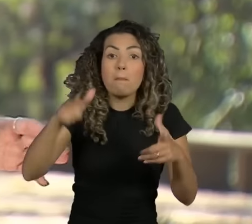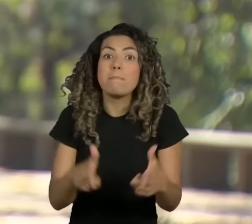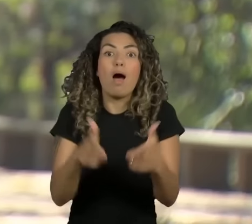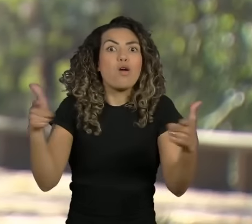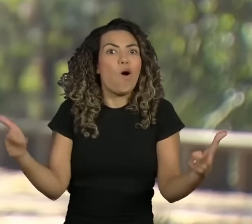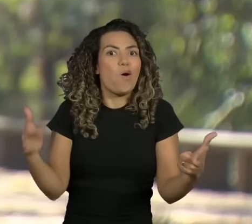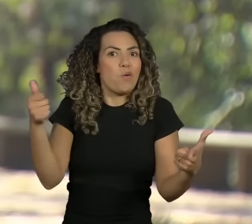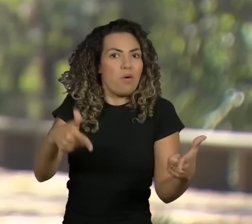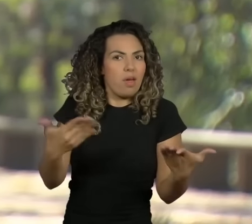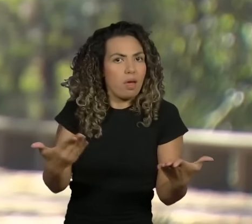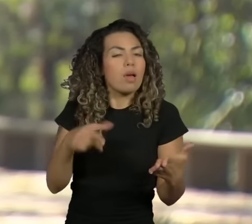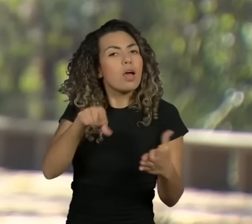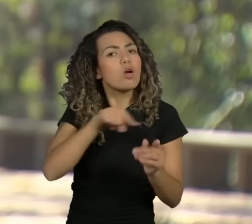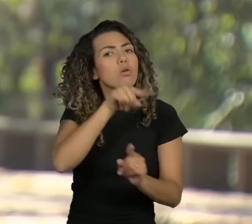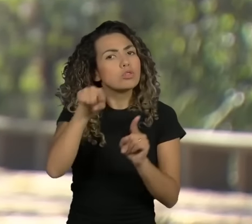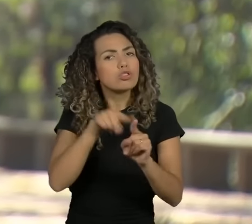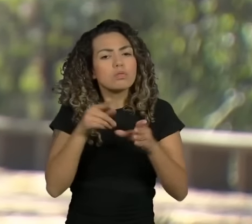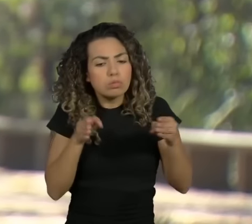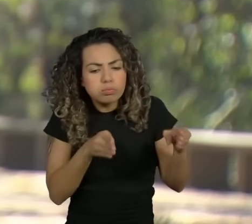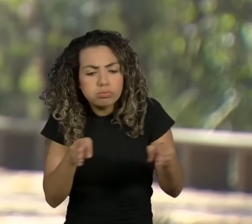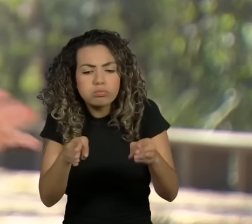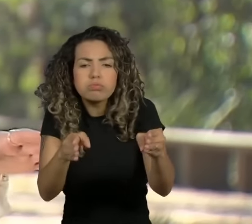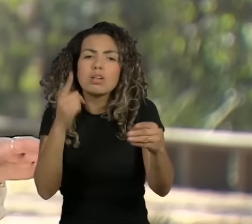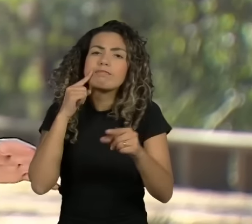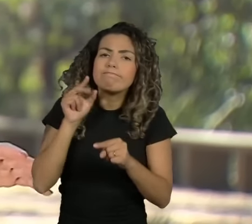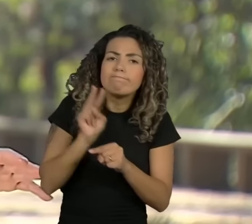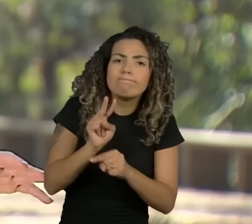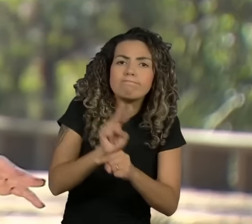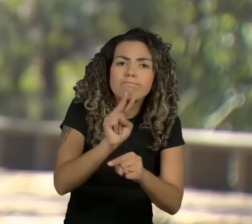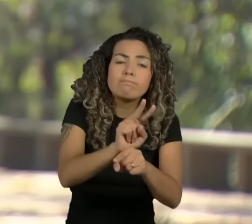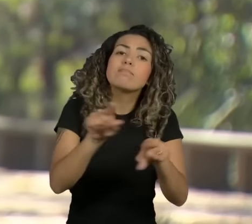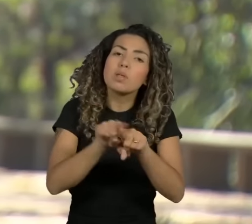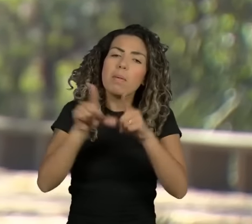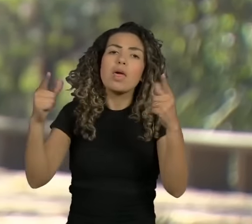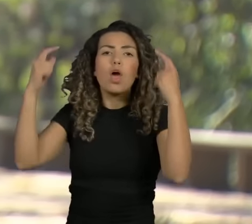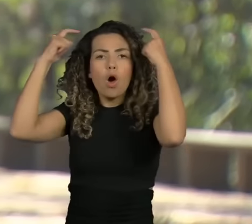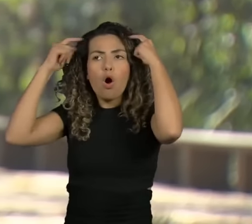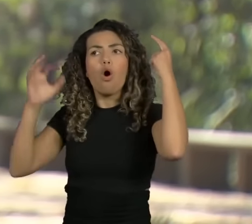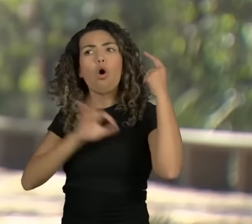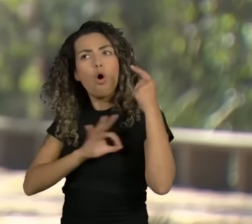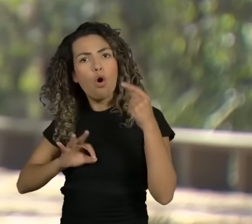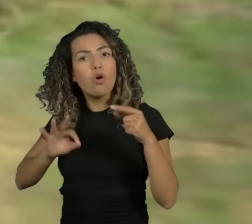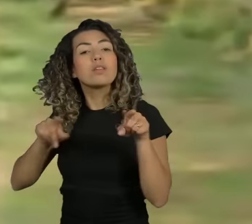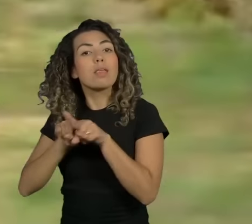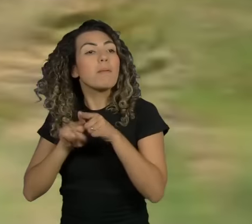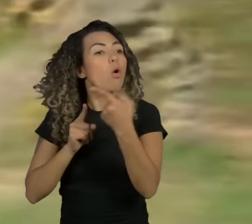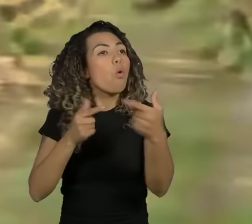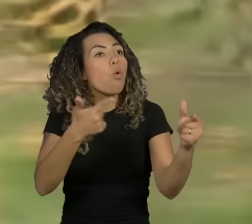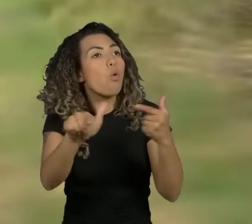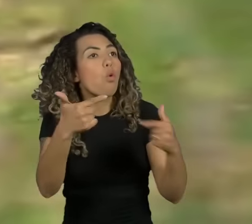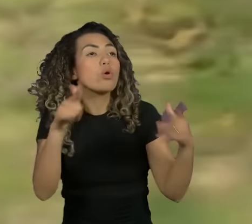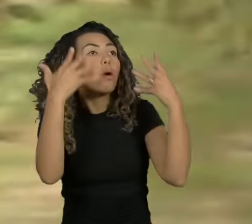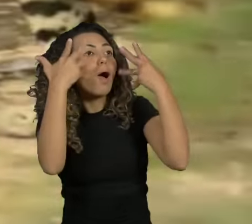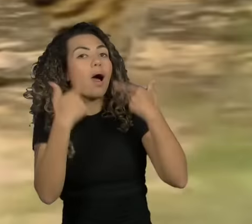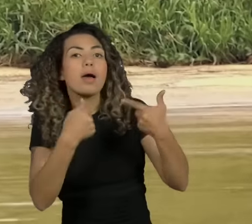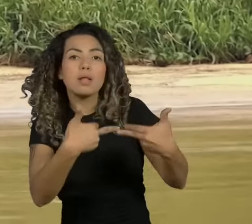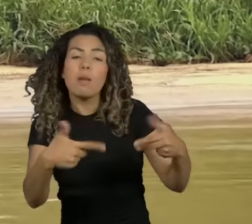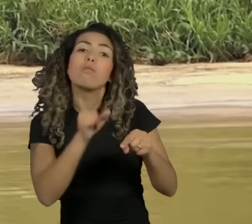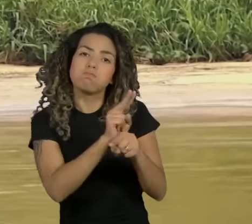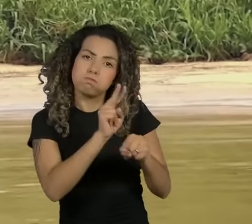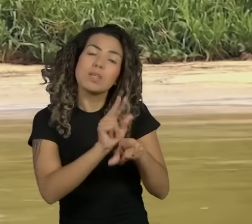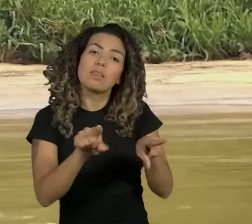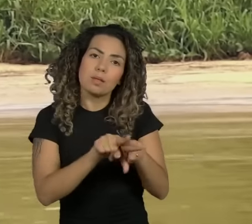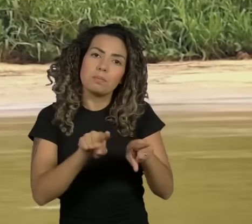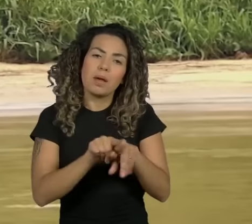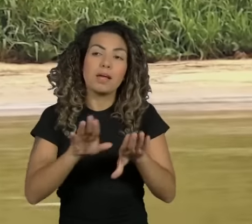pintadas, o corredor pretende também cuidar de todas as espécies que convivem com elas. A gente usa a onça